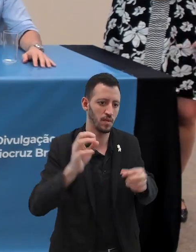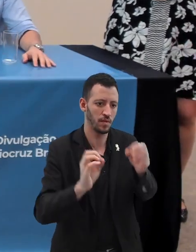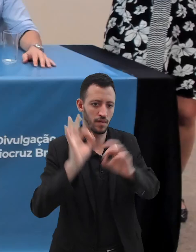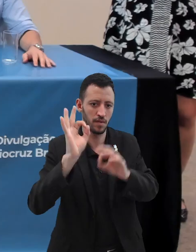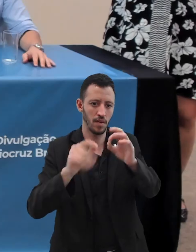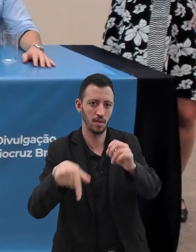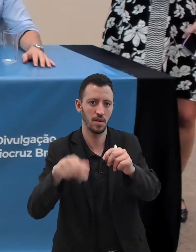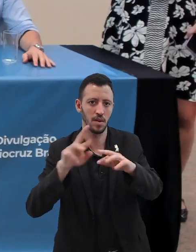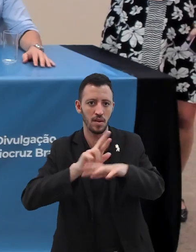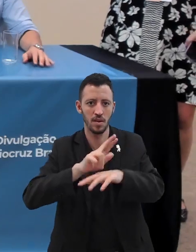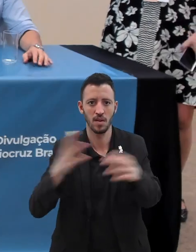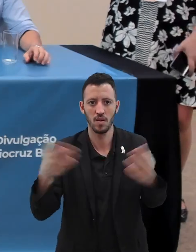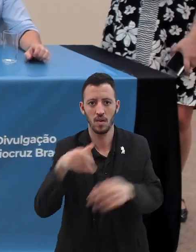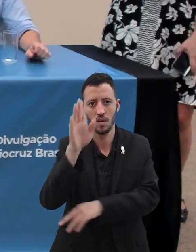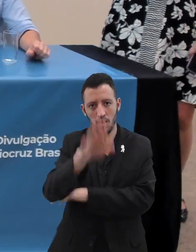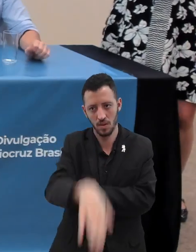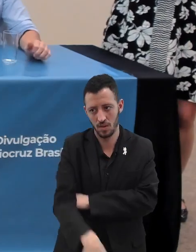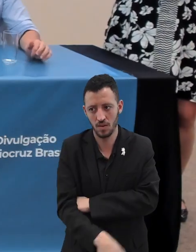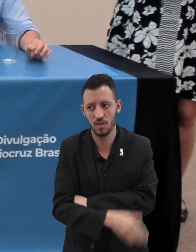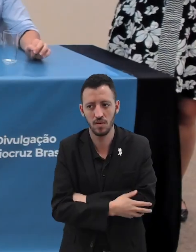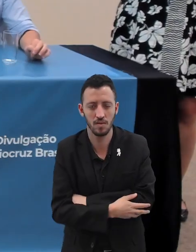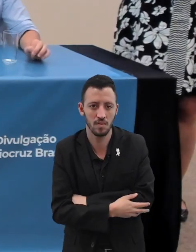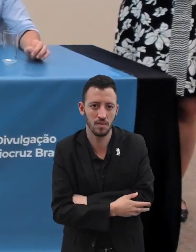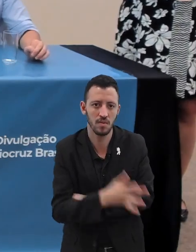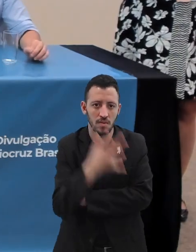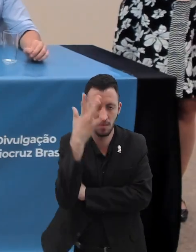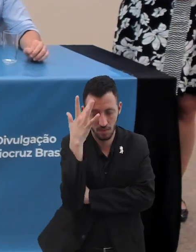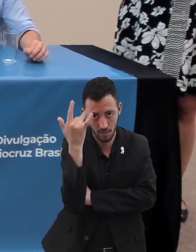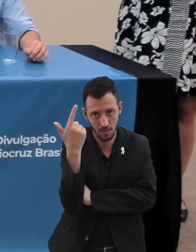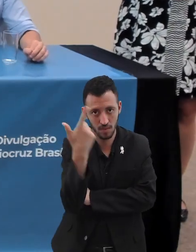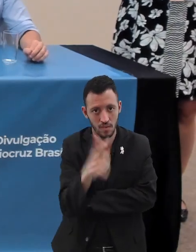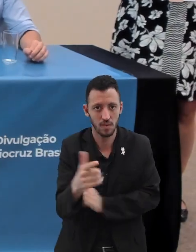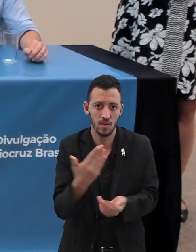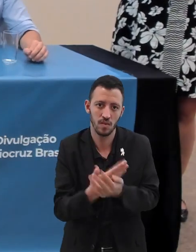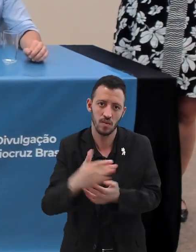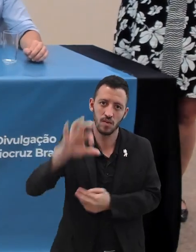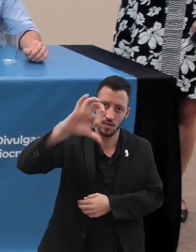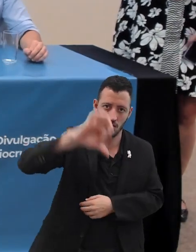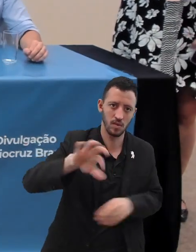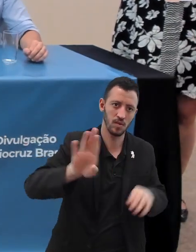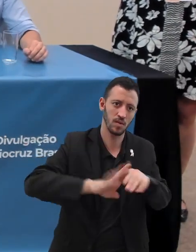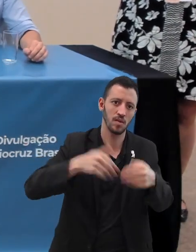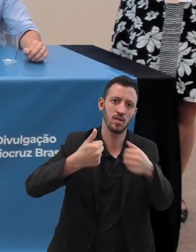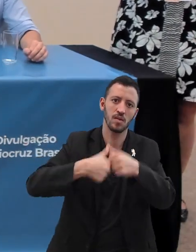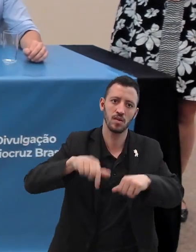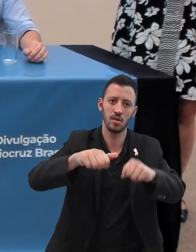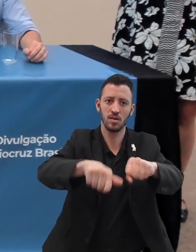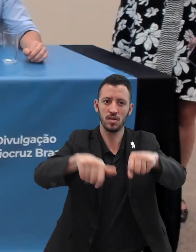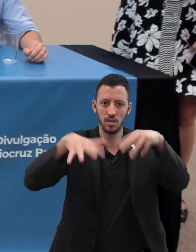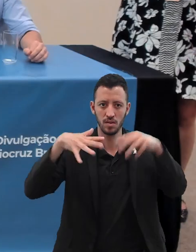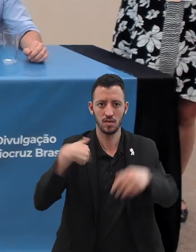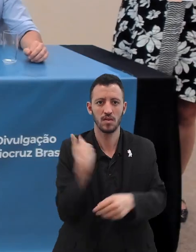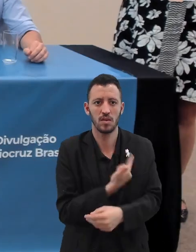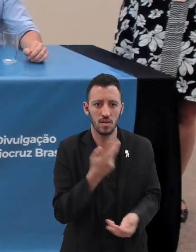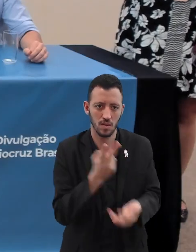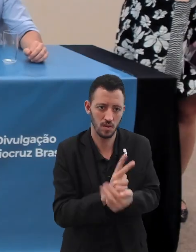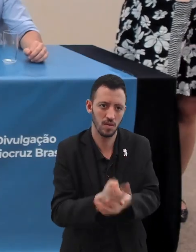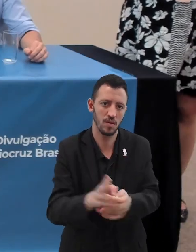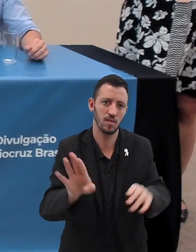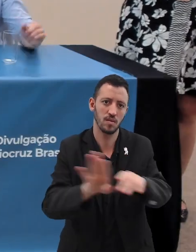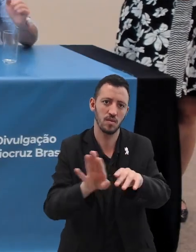dessa série. Isso hoje à tarde. Amanhã, a partir das 9, também aqui nesse auditório, a gente